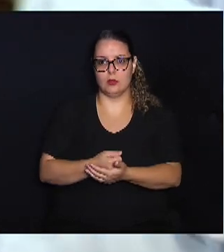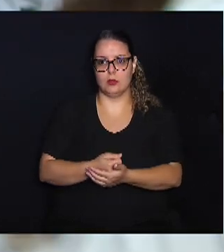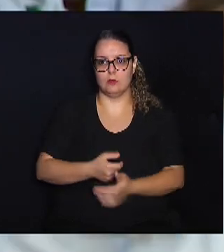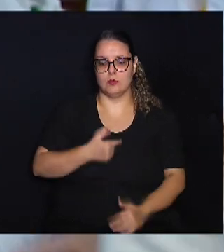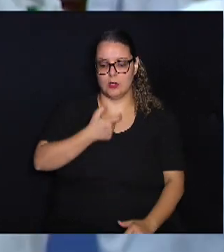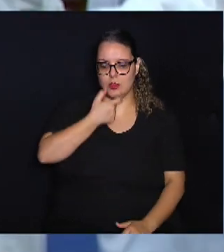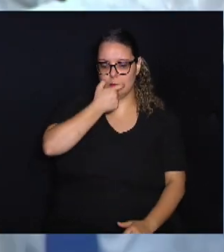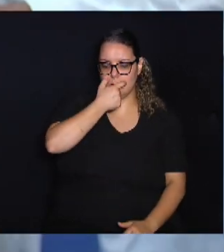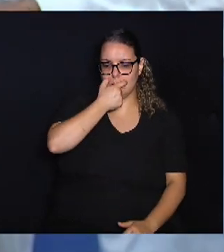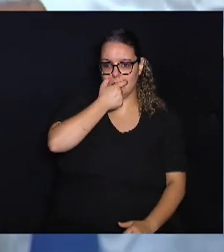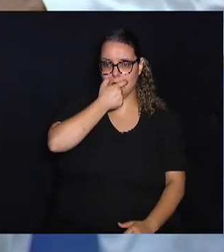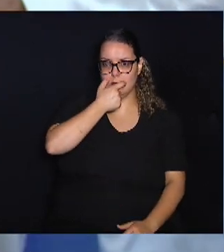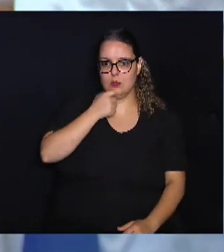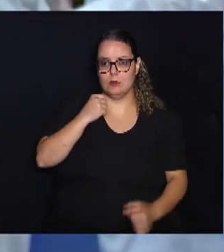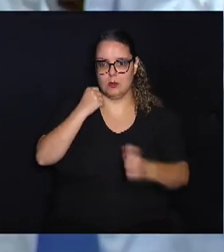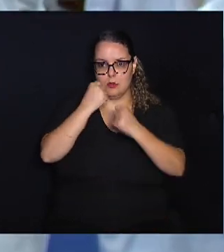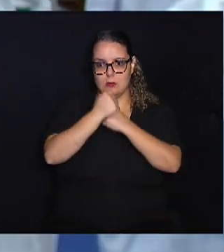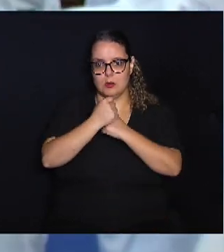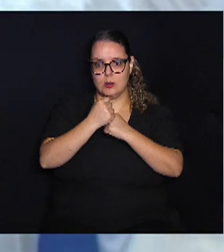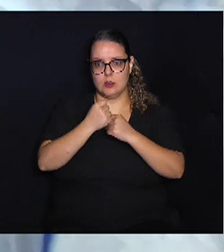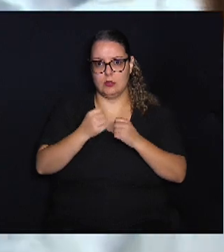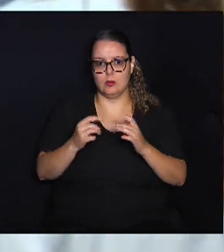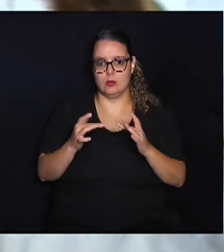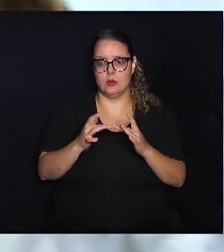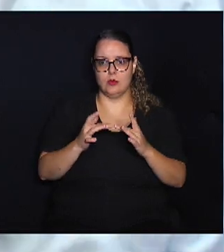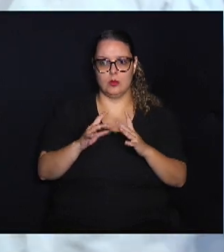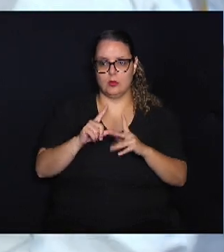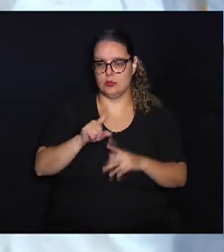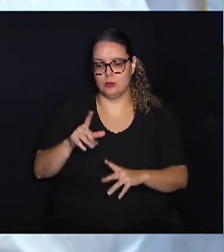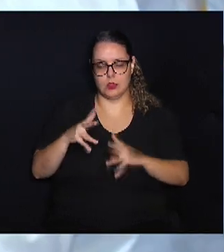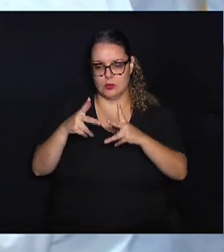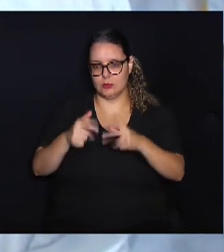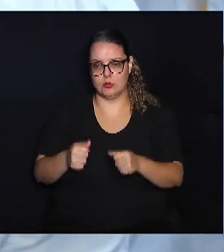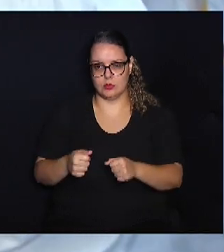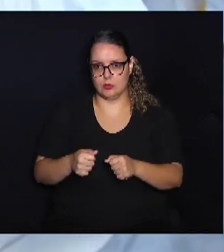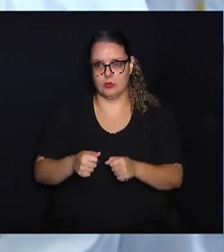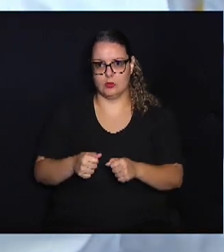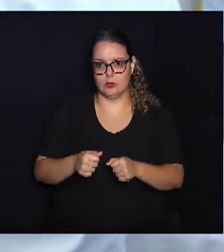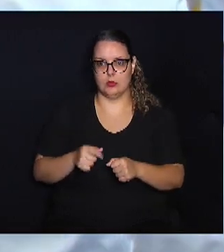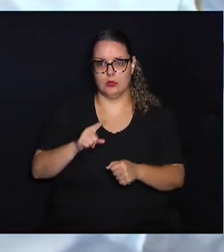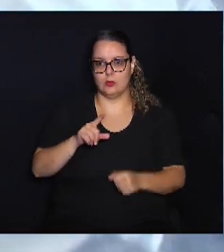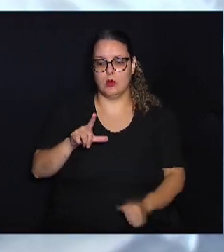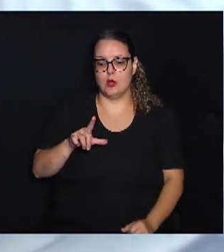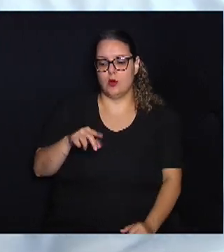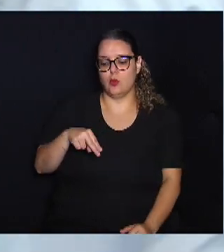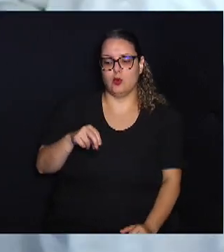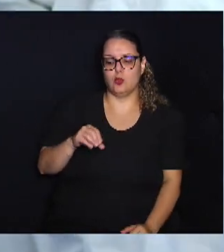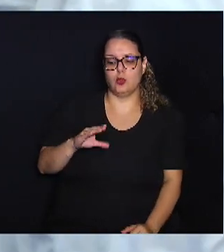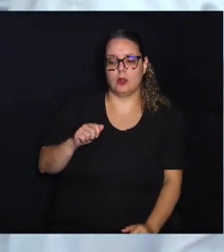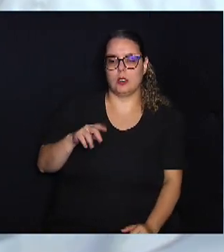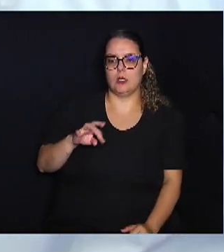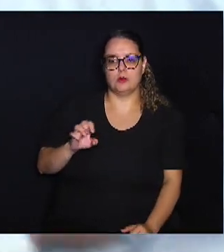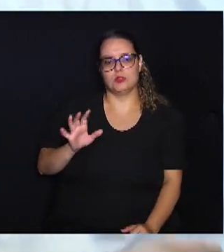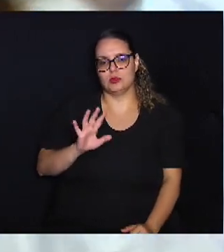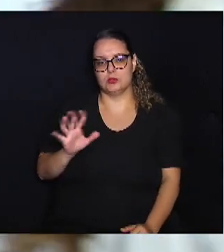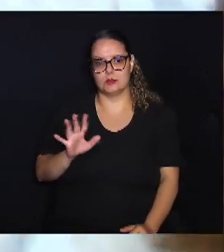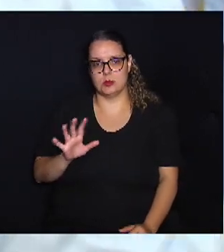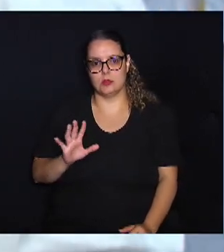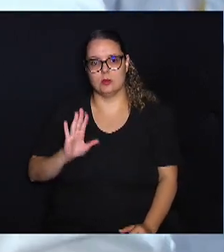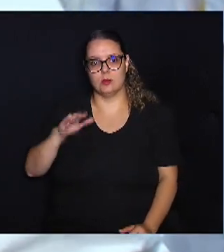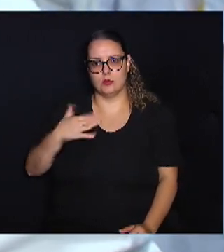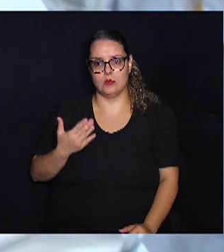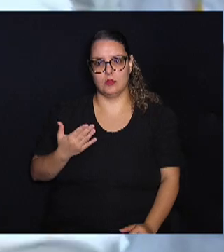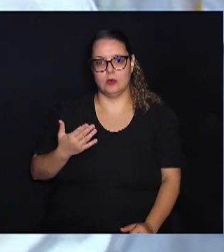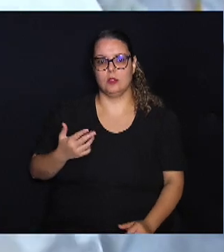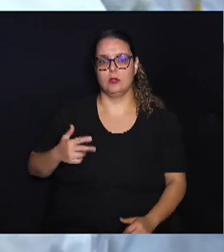bucal. O contato não é pleno, não se busca o nocaute. Tanto que se um atinge